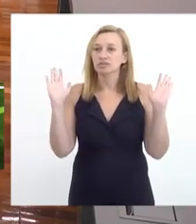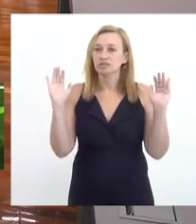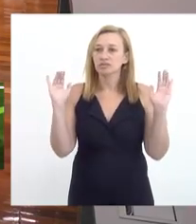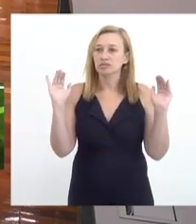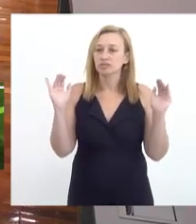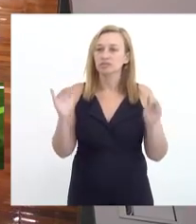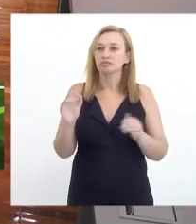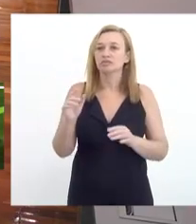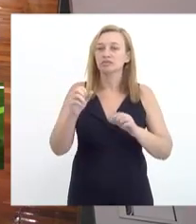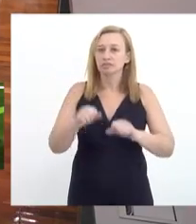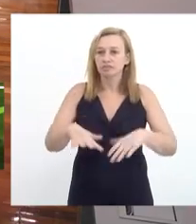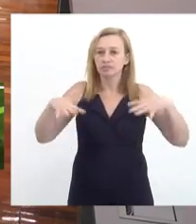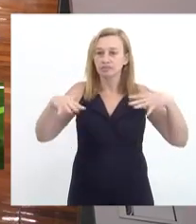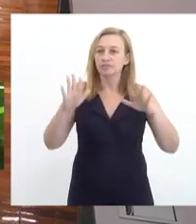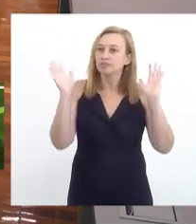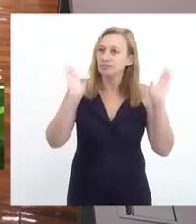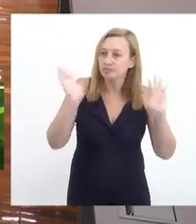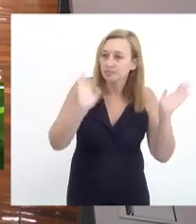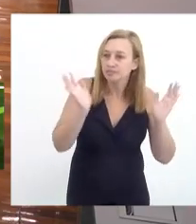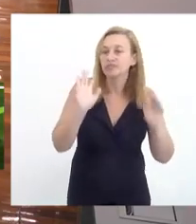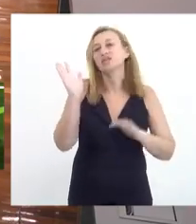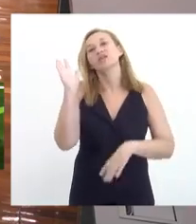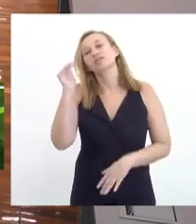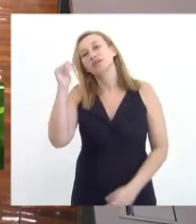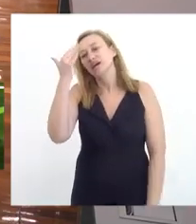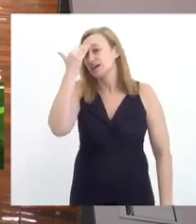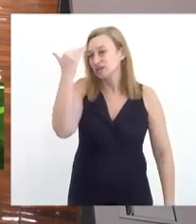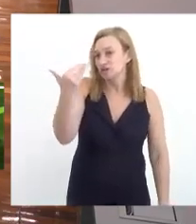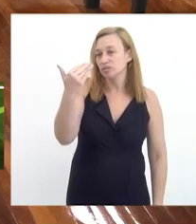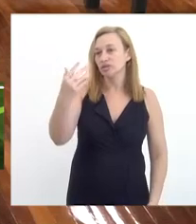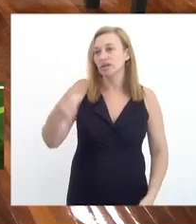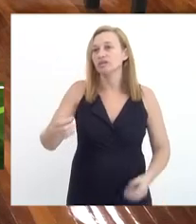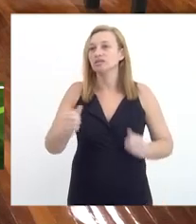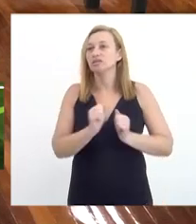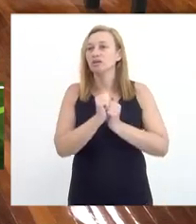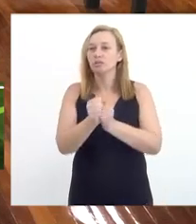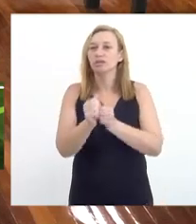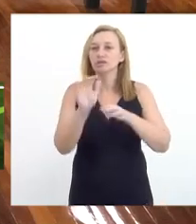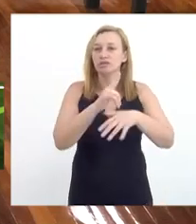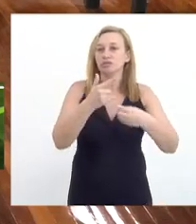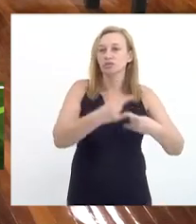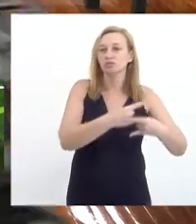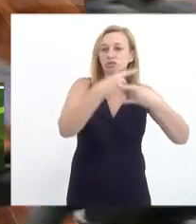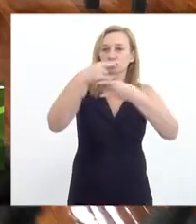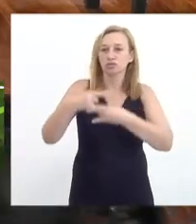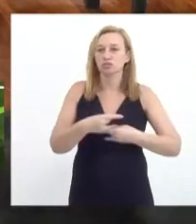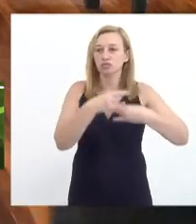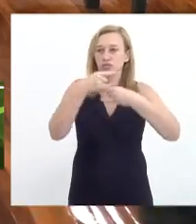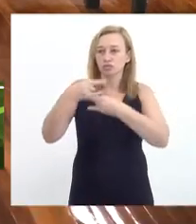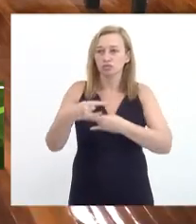Obrigado Eleomar Obrigado aí Os deputados Que estão acompanhando Via Zoom Deixar uma criança No dia 6 Deixar criança Deixar